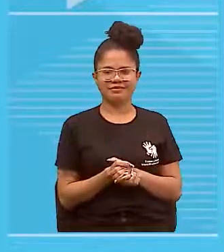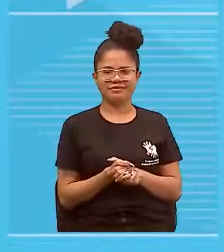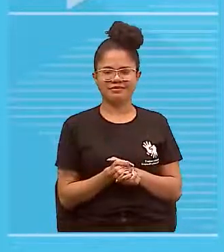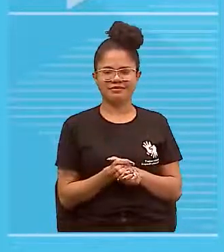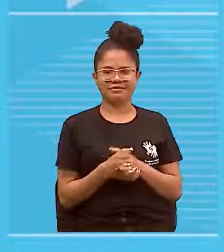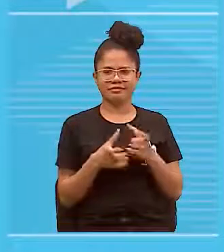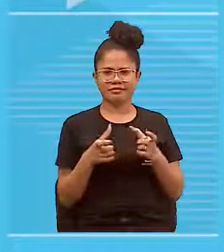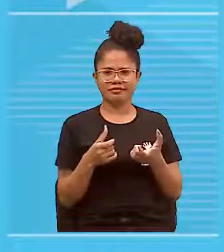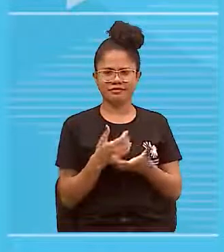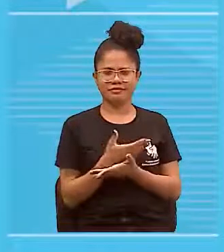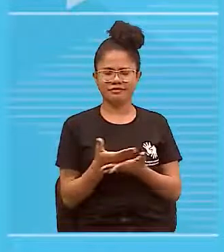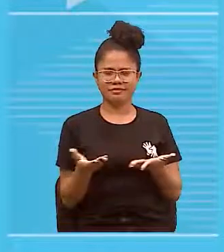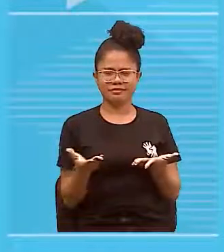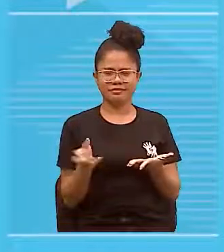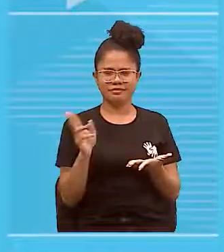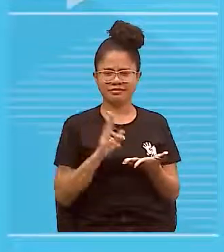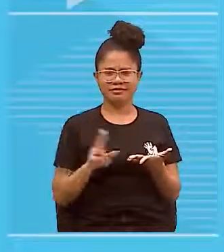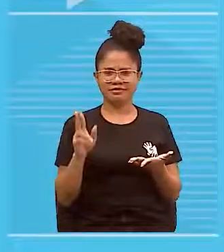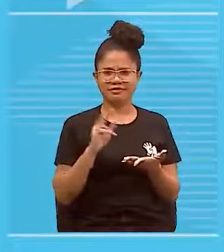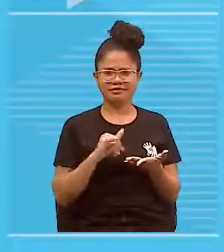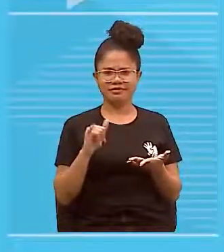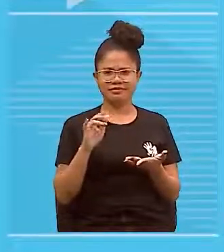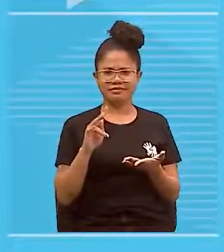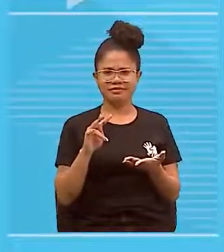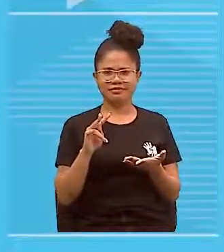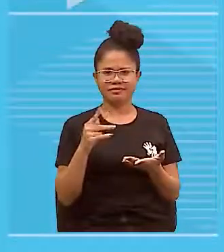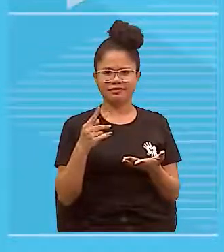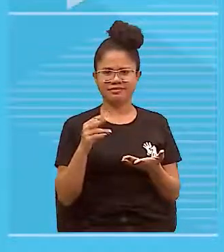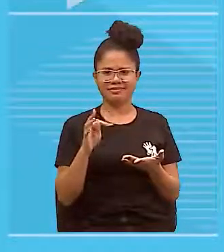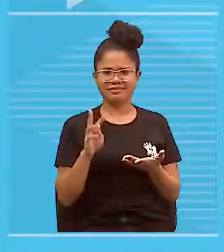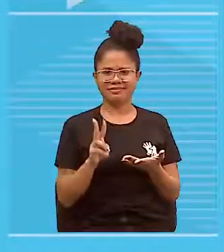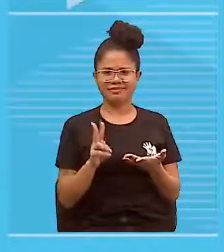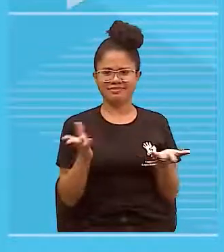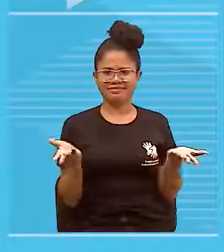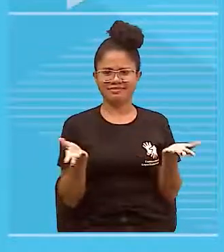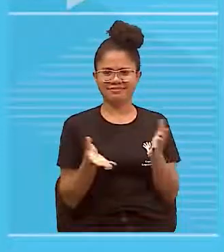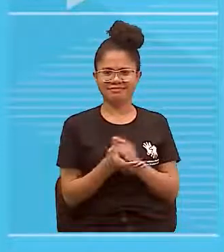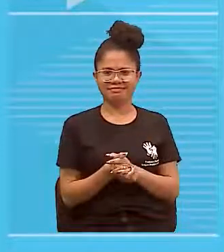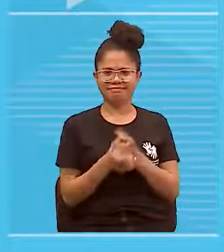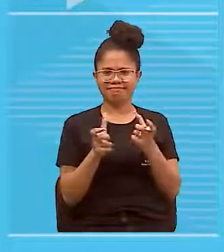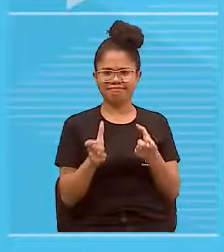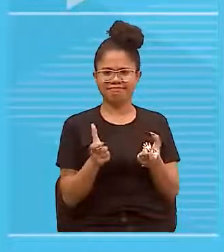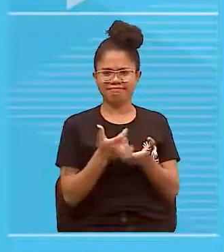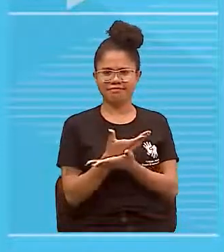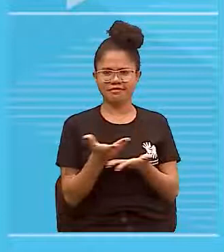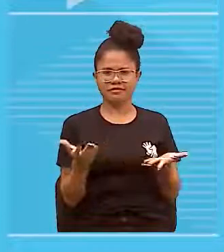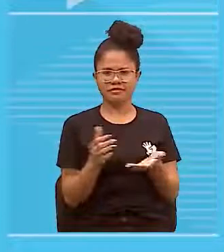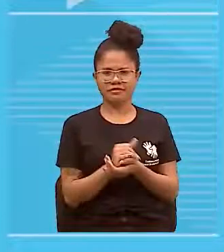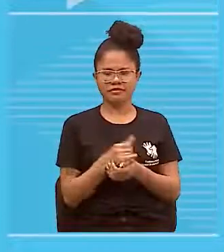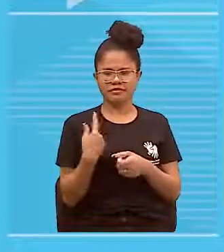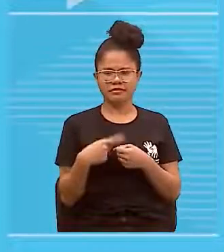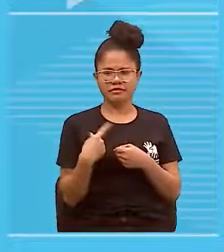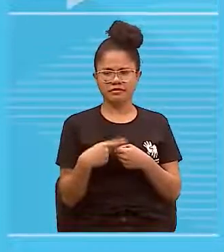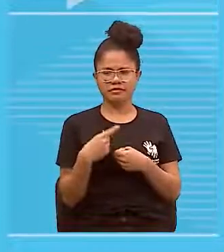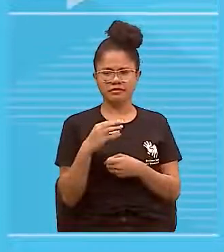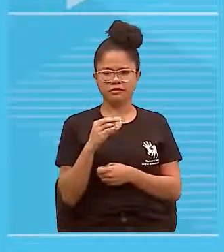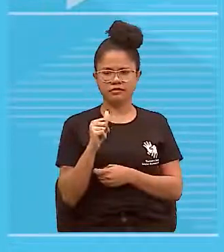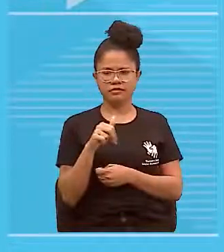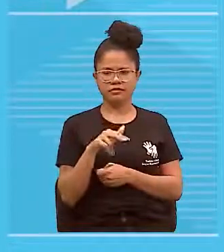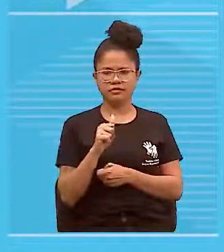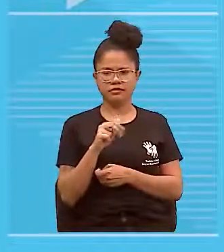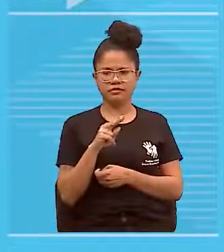Cadê esse povo aqui do IPTV, minha gente? Cadê vocês, Canavieira, Colônia